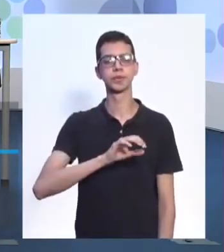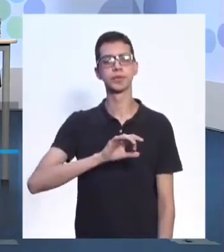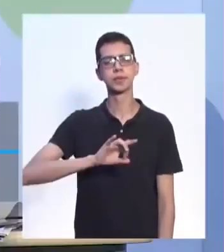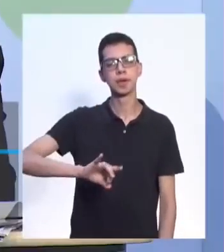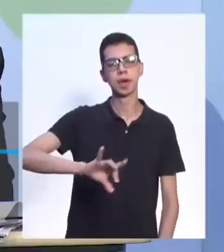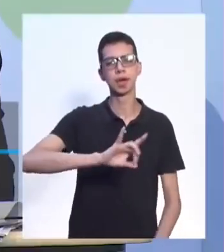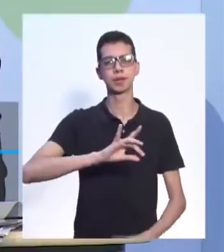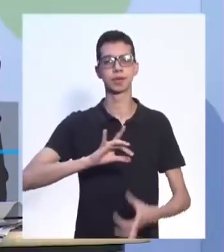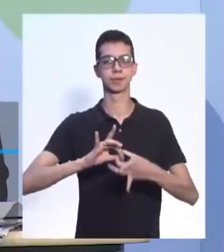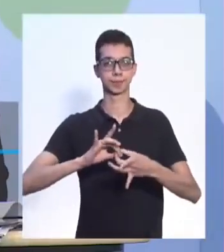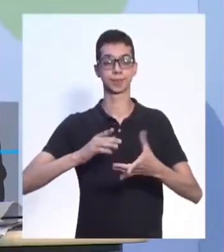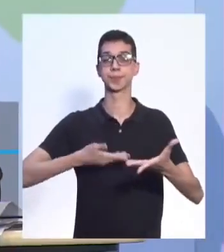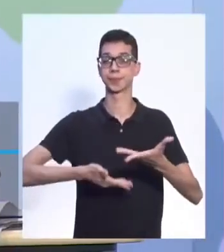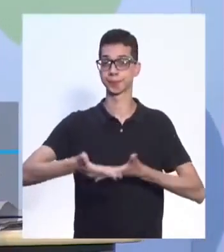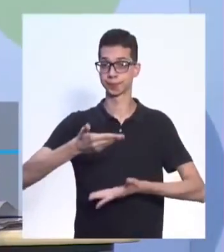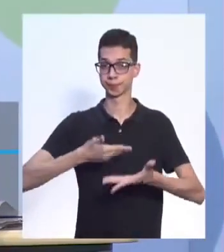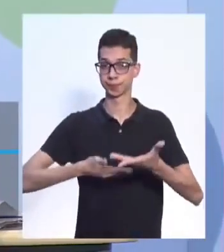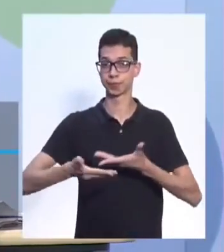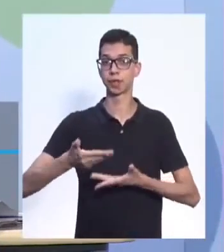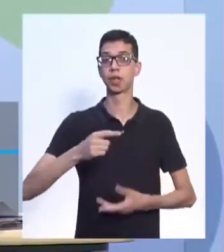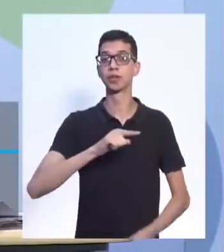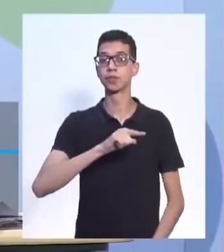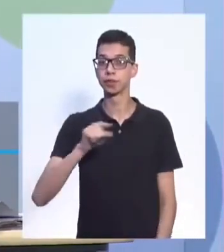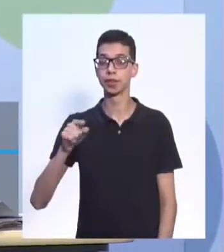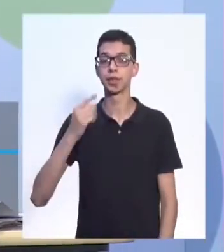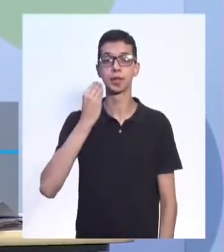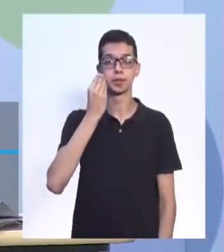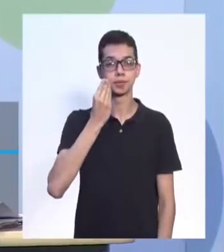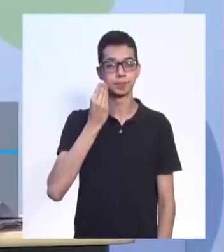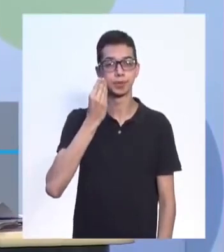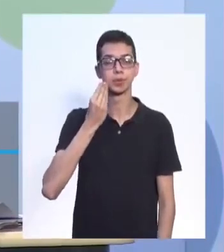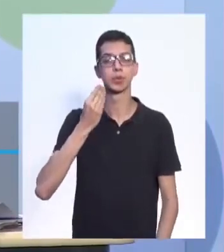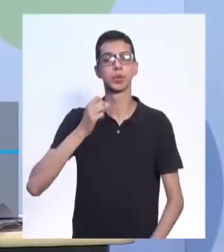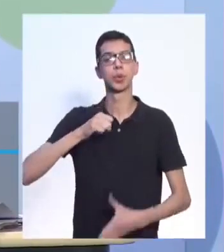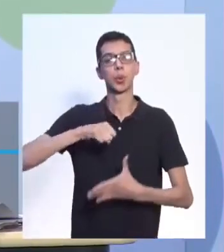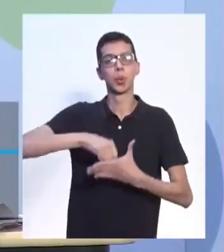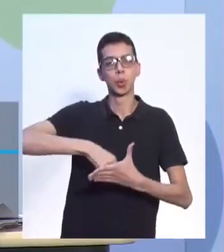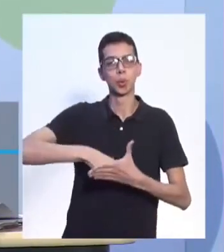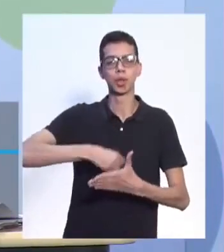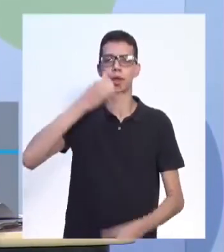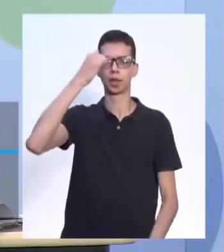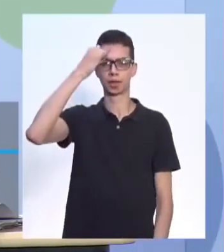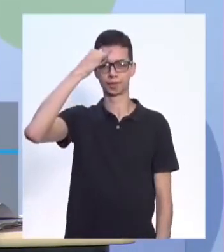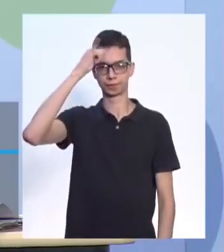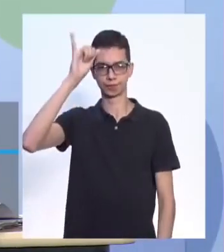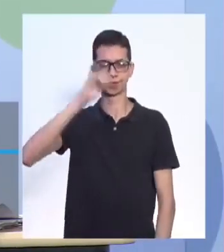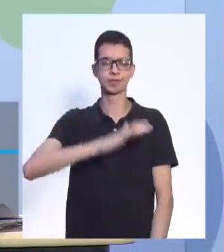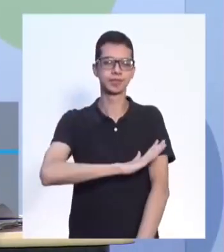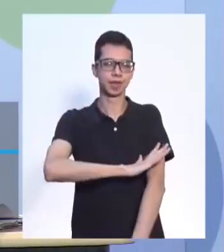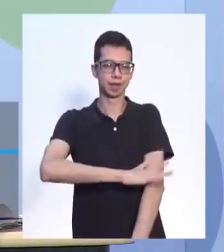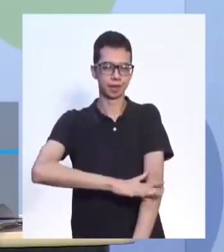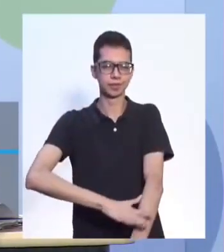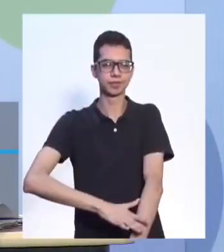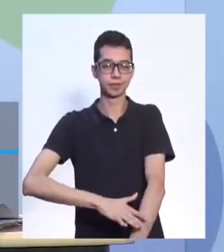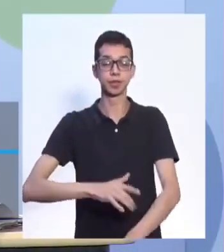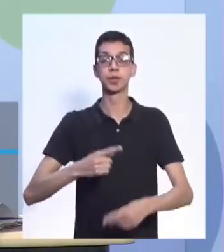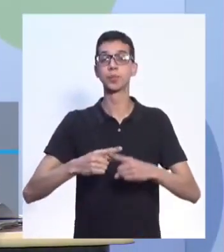porque vocês têm muita experiência com essa luta antirracista, uma vez que nós vivemos em uma sociedade em